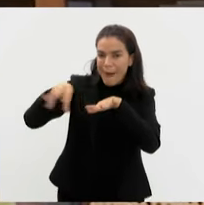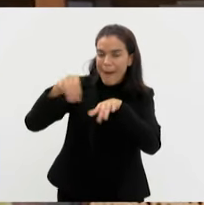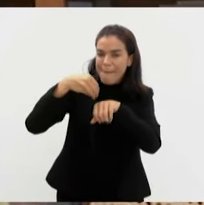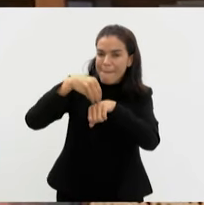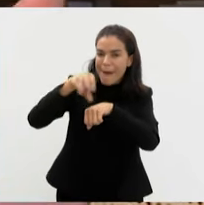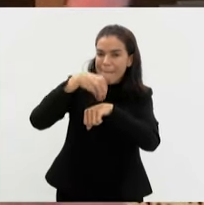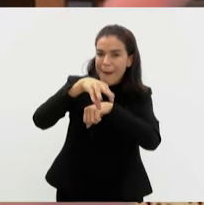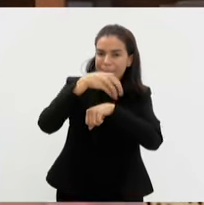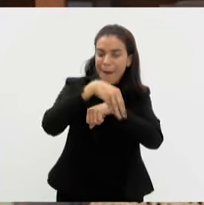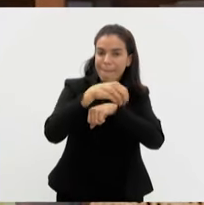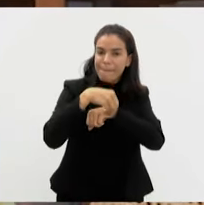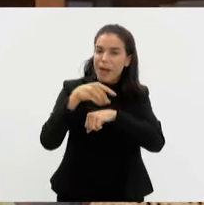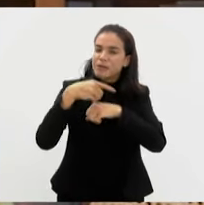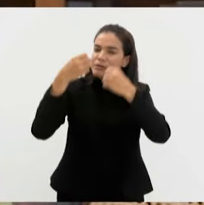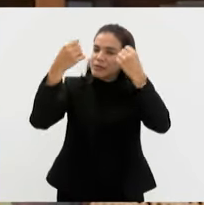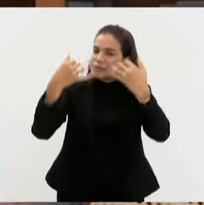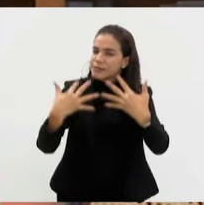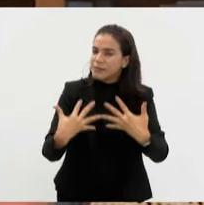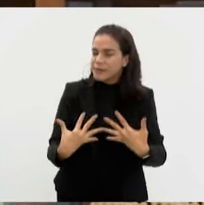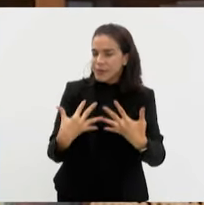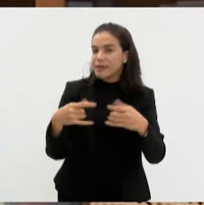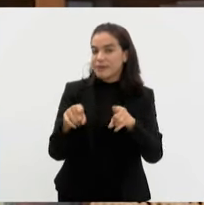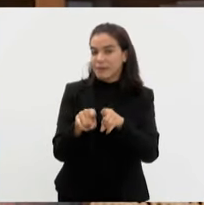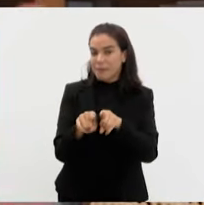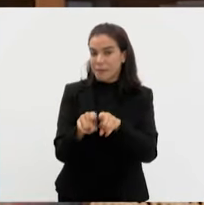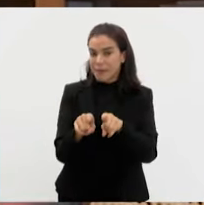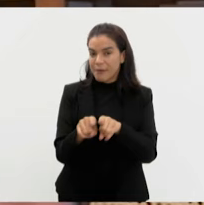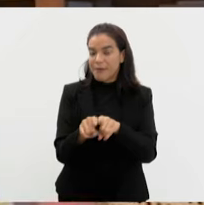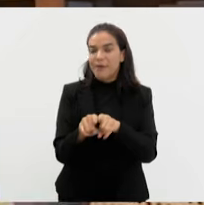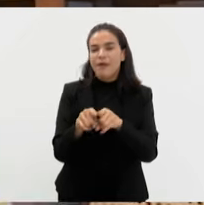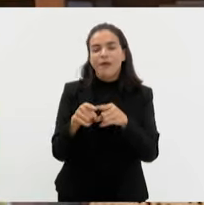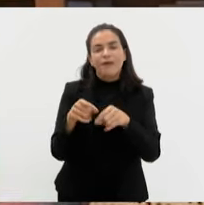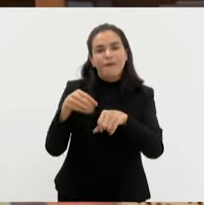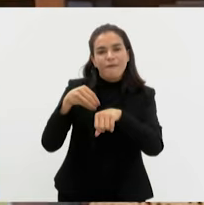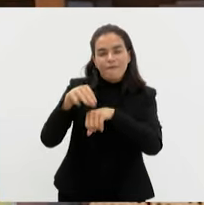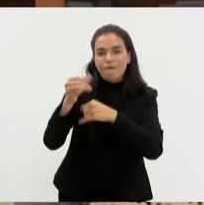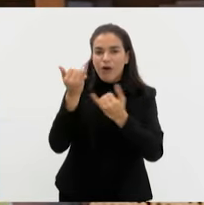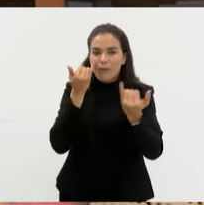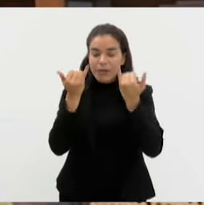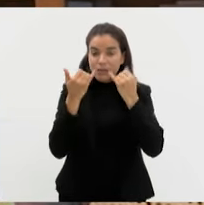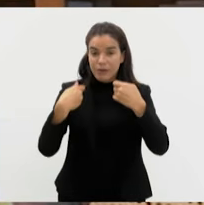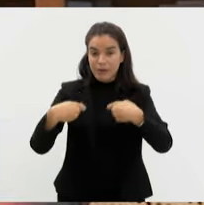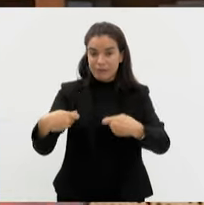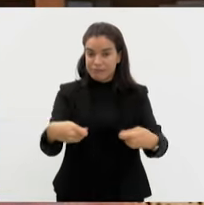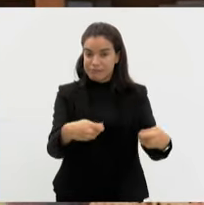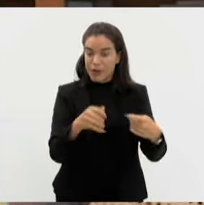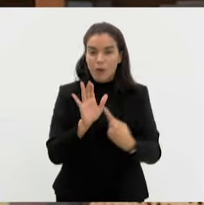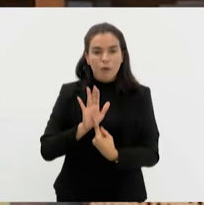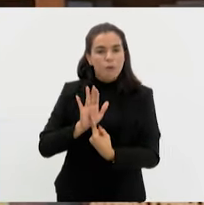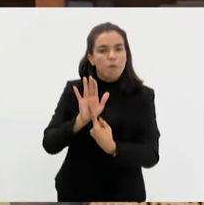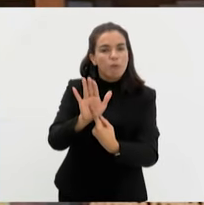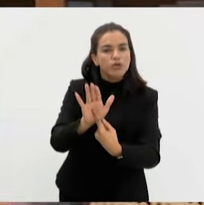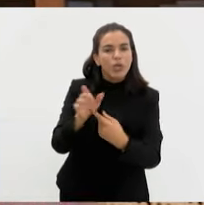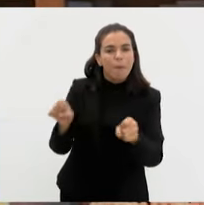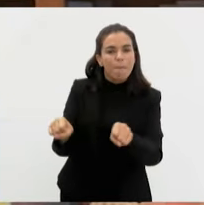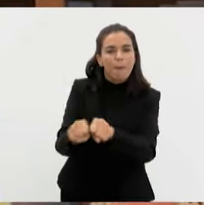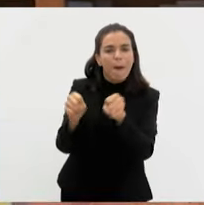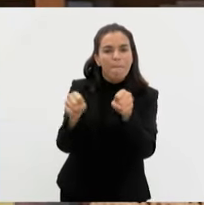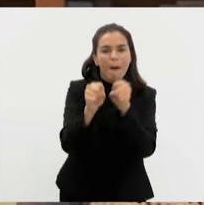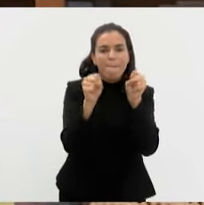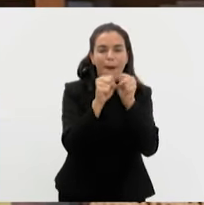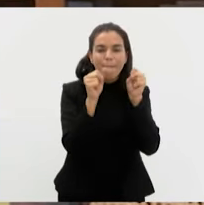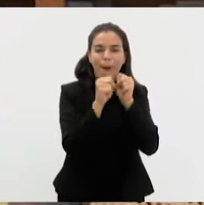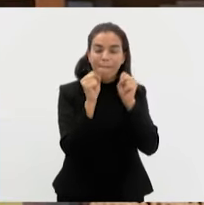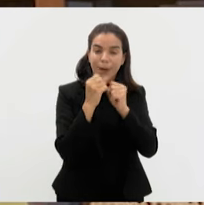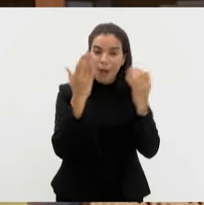no sentido de esclarecê-los e, portanto, dar as informações necessárias mostrando o quão mal